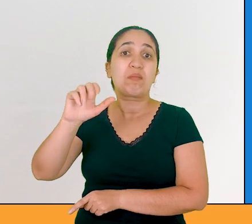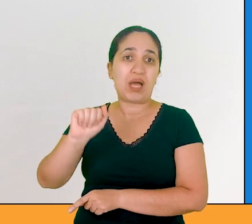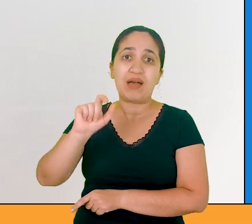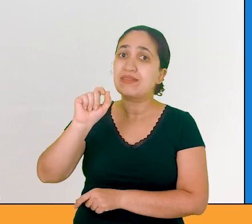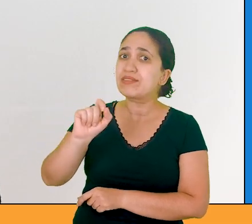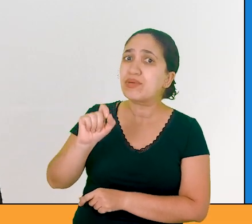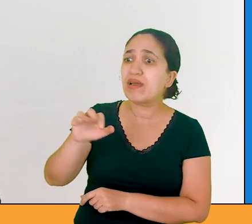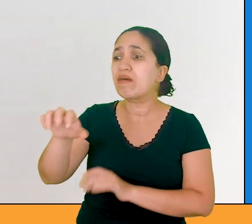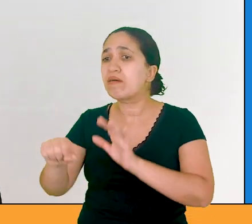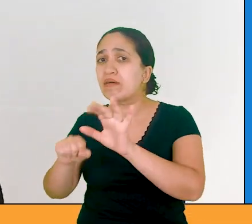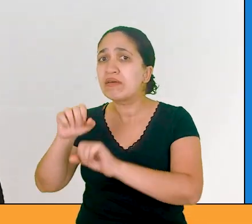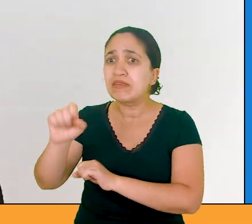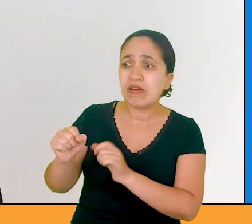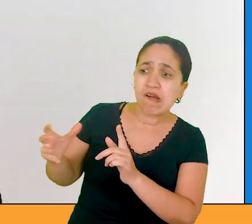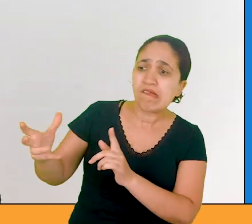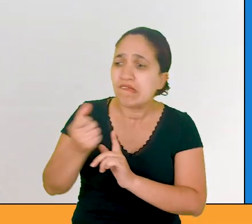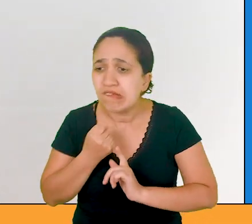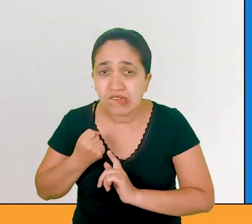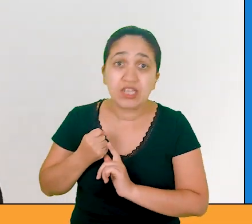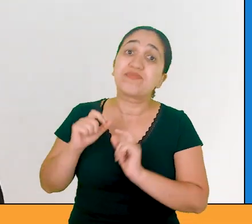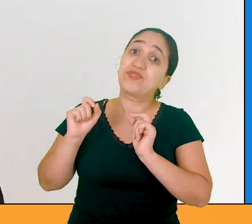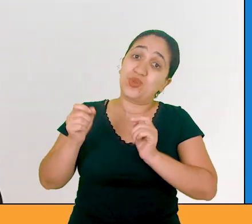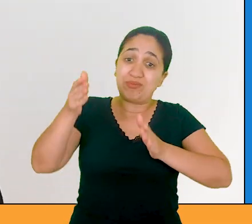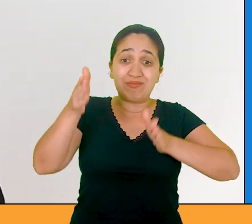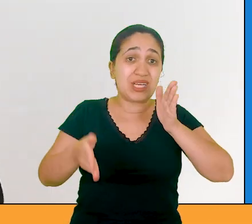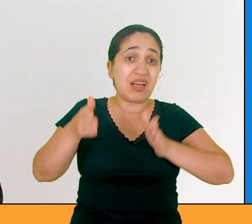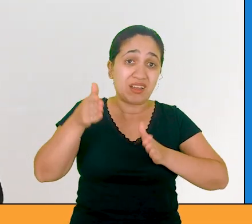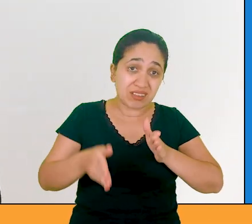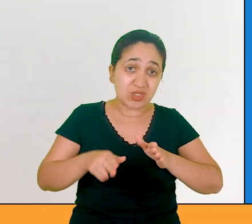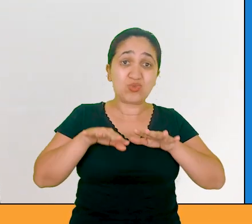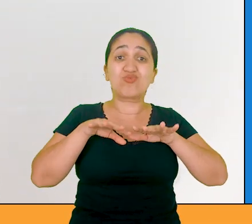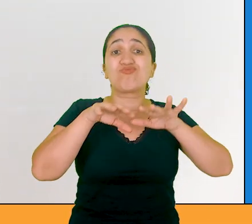recolhidas, sequestradas, levadas no período da